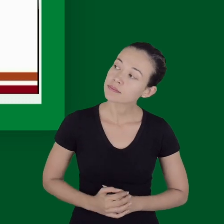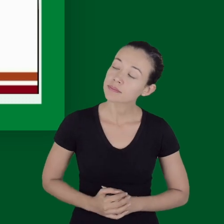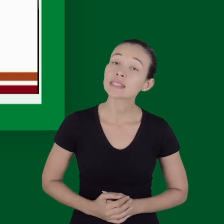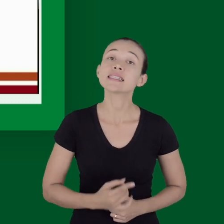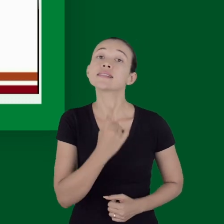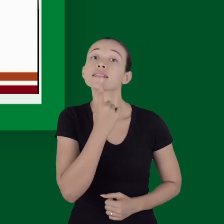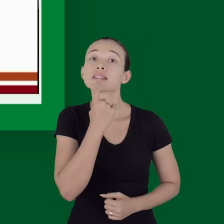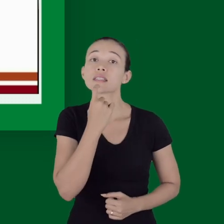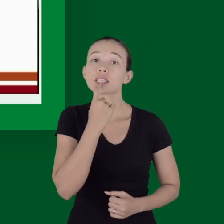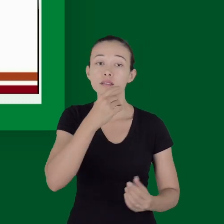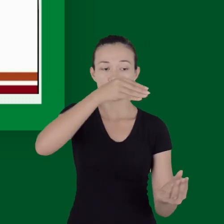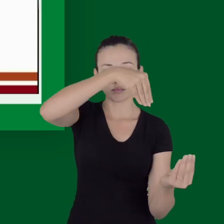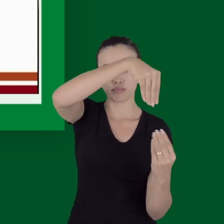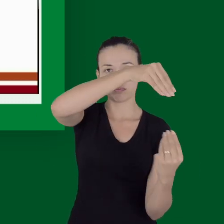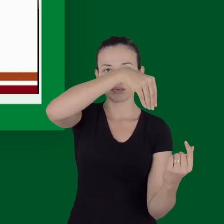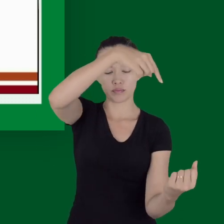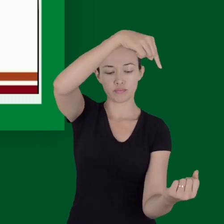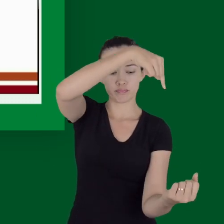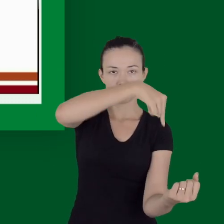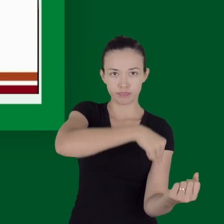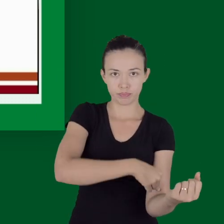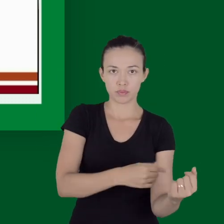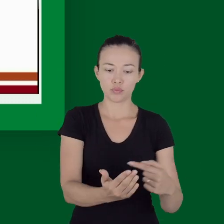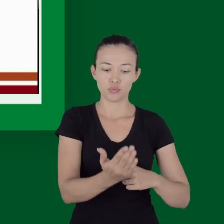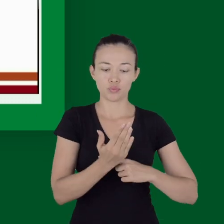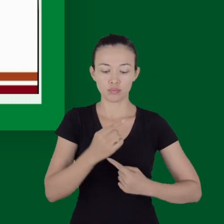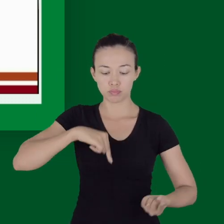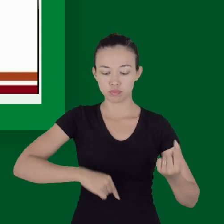desde que por profissionais treinados